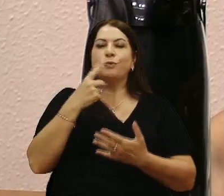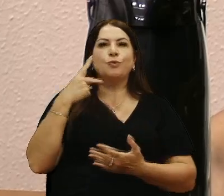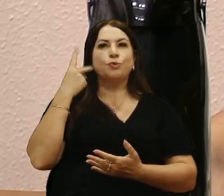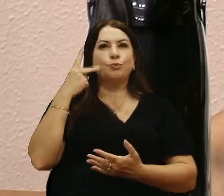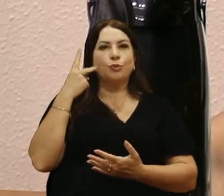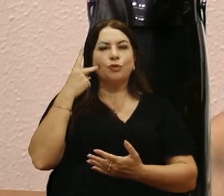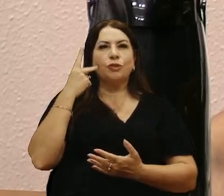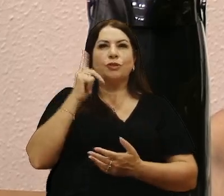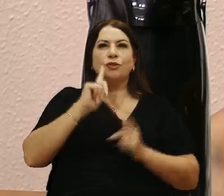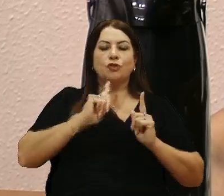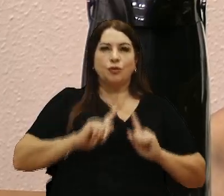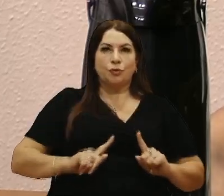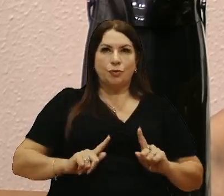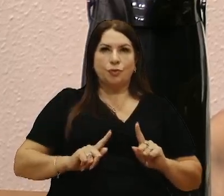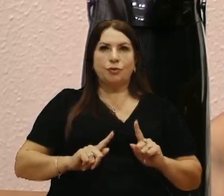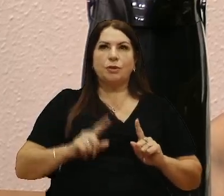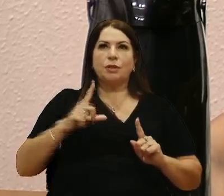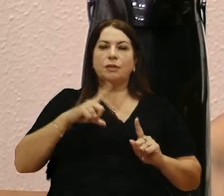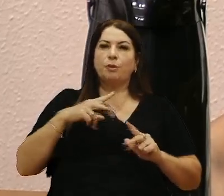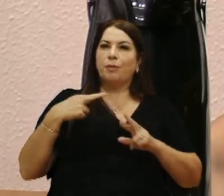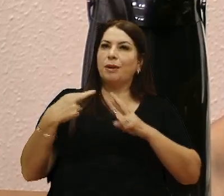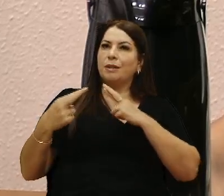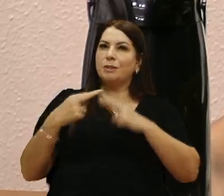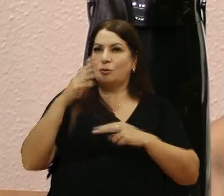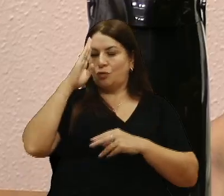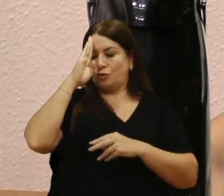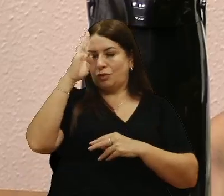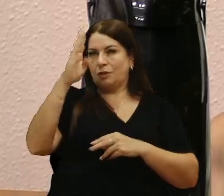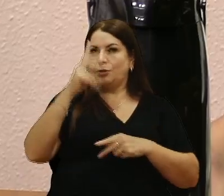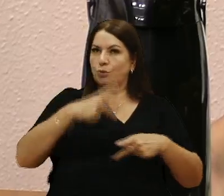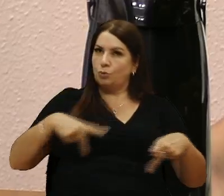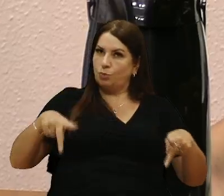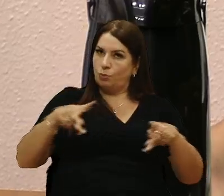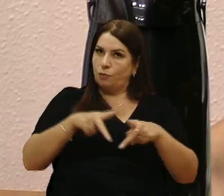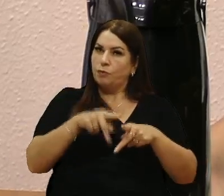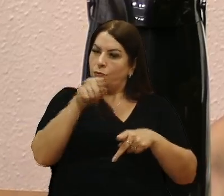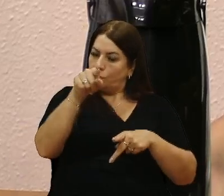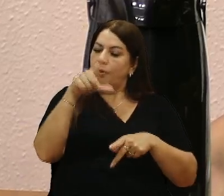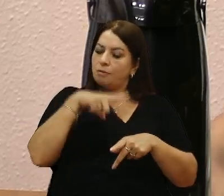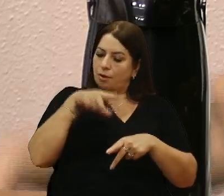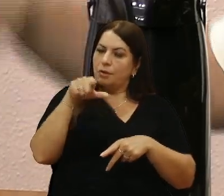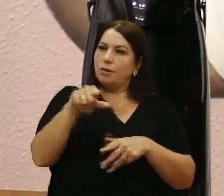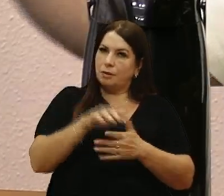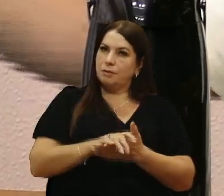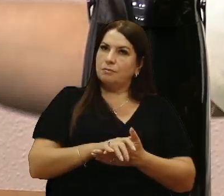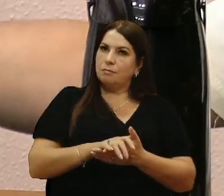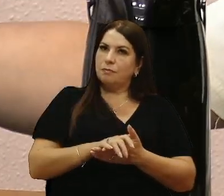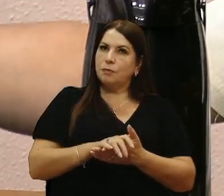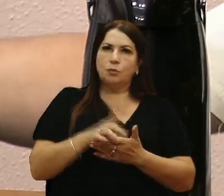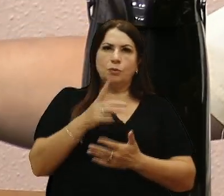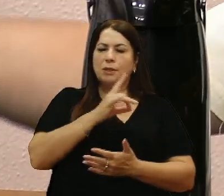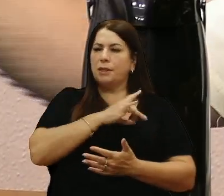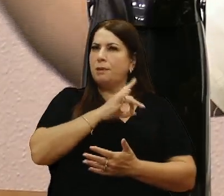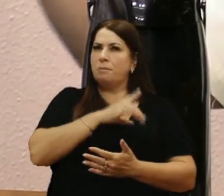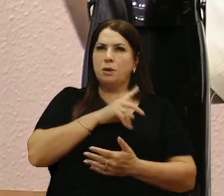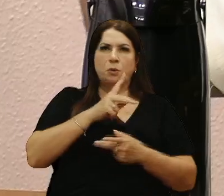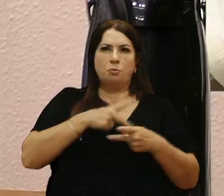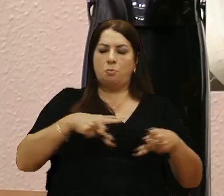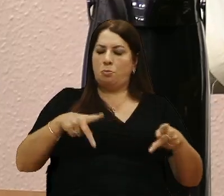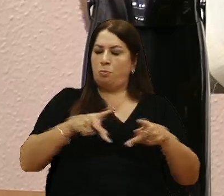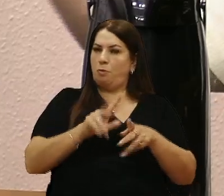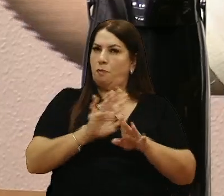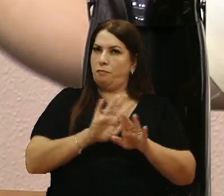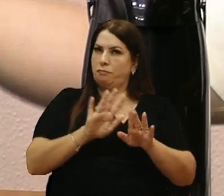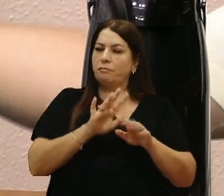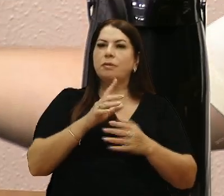políticos, gestores, que tenham uma relação direta com o povo. E o senhor tem isso. O senhor não tem medo de povo,